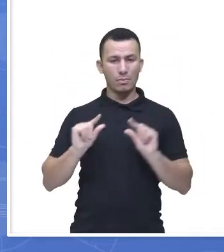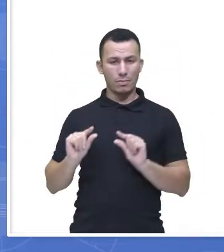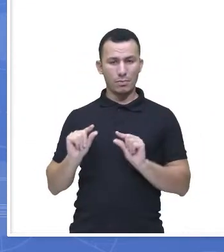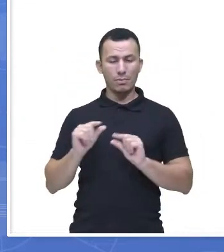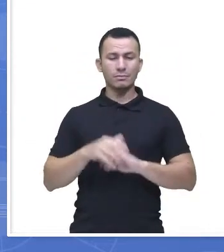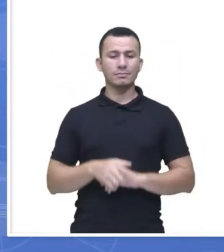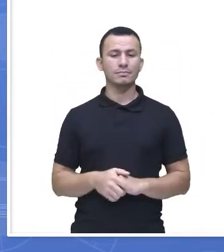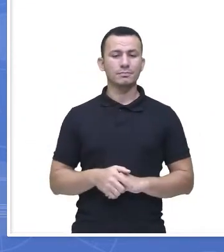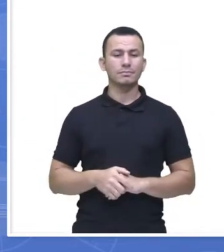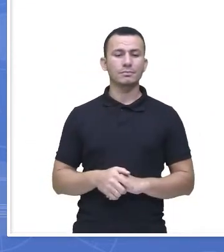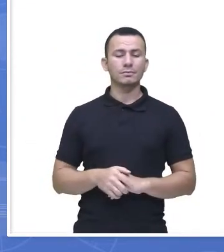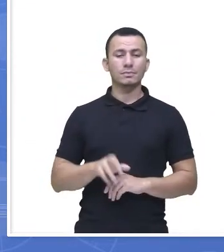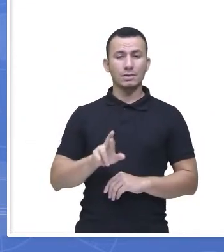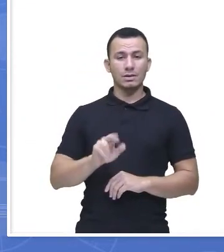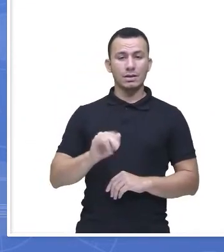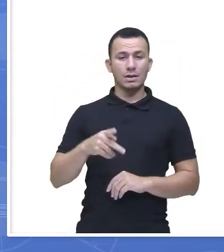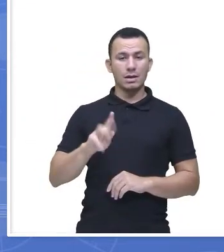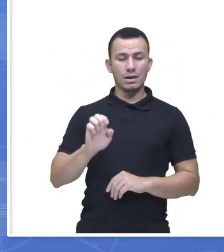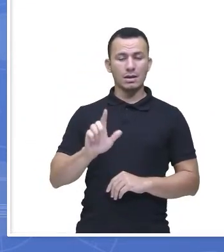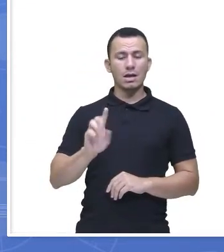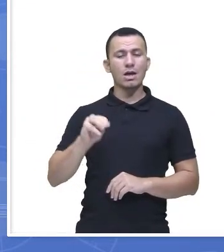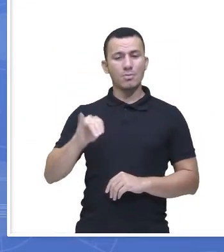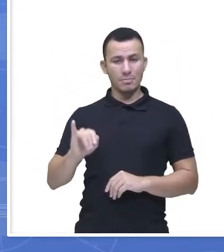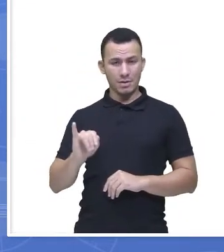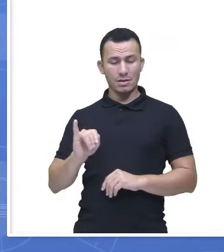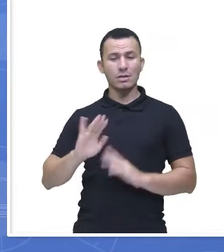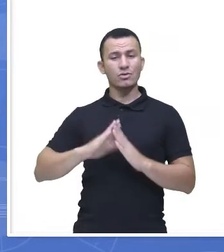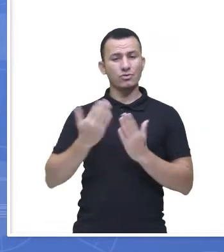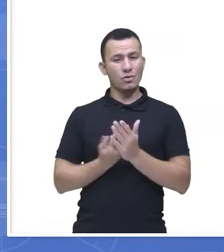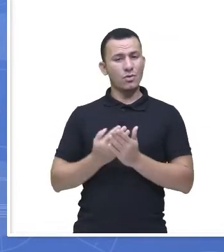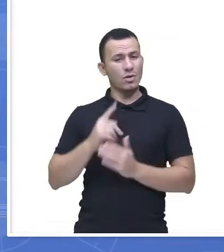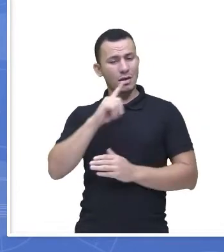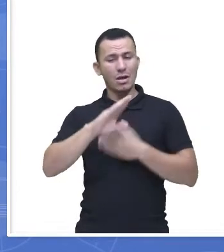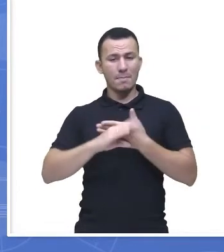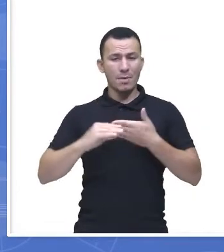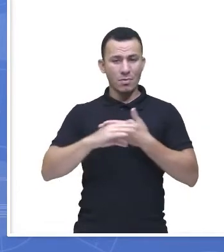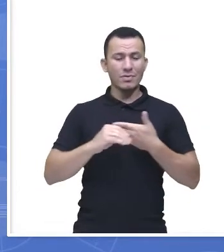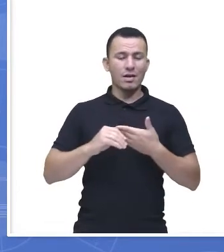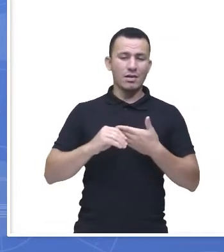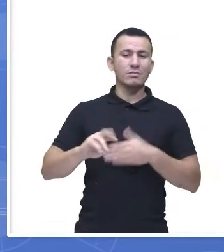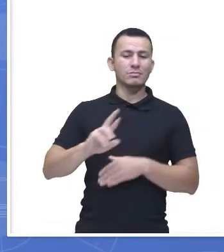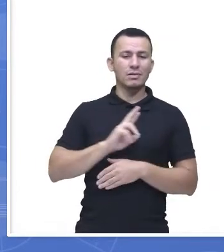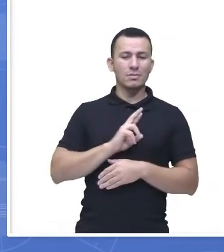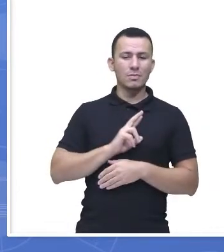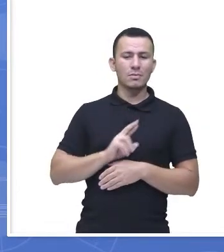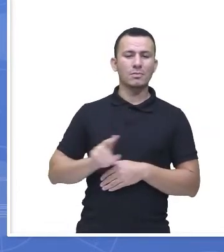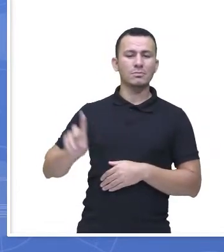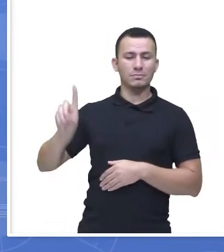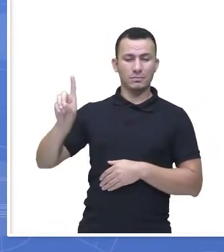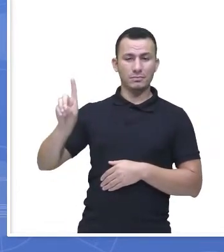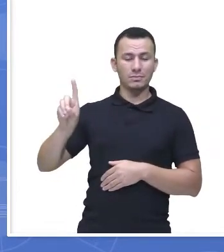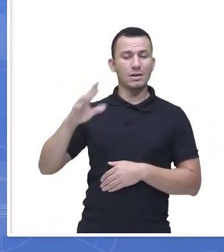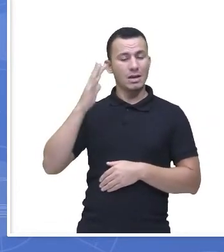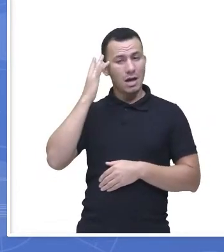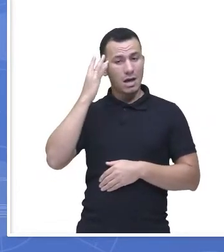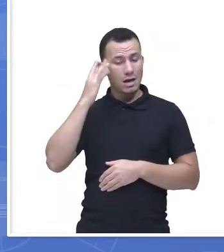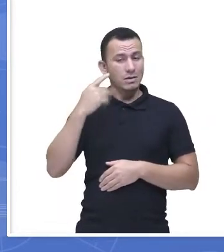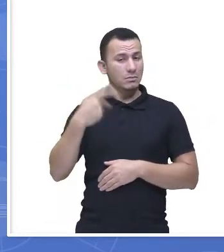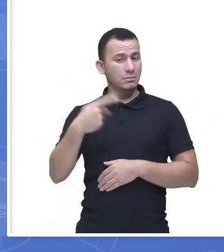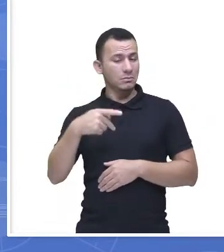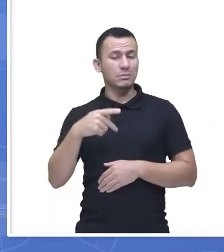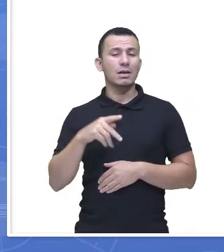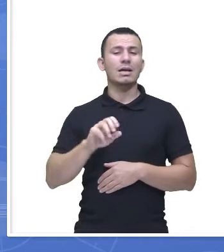Yasmin. A Yasmin também acompanha a Evelyn, diz que é a letra A. Ela era da Escola Estadual Vasco Vasques, aqui de Manaus,